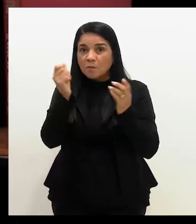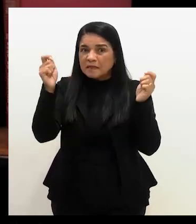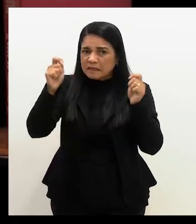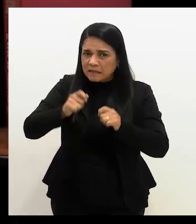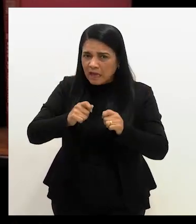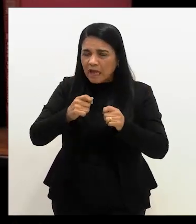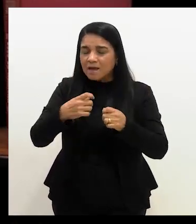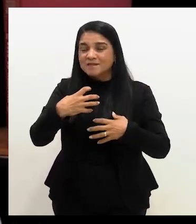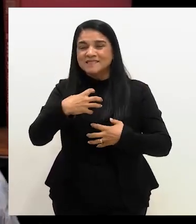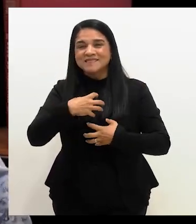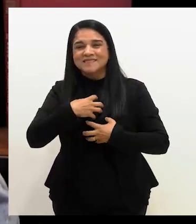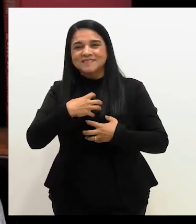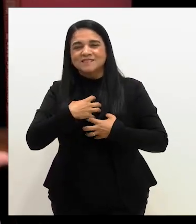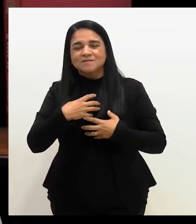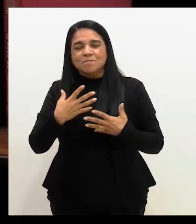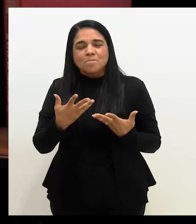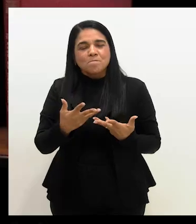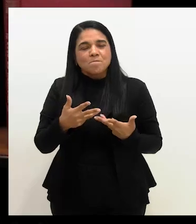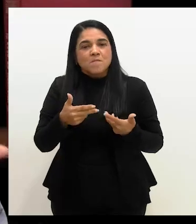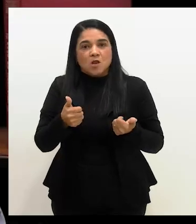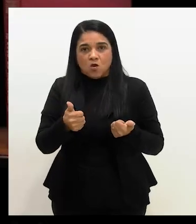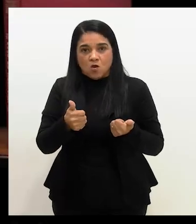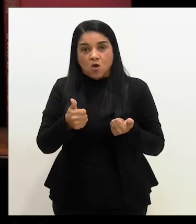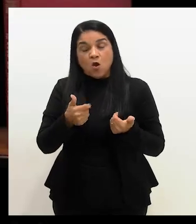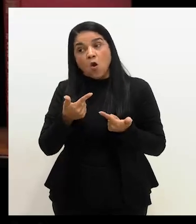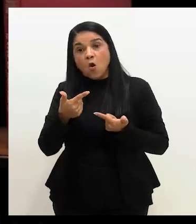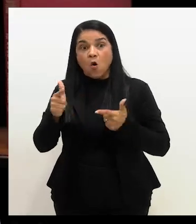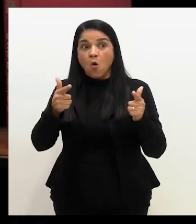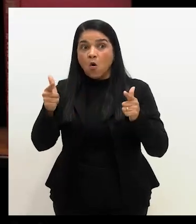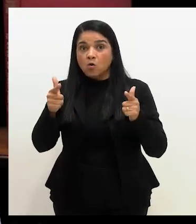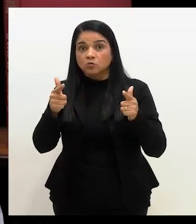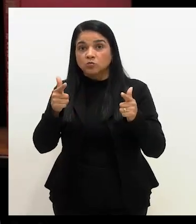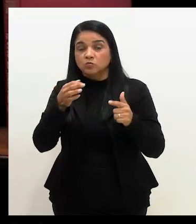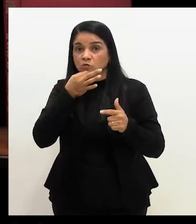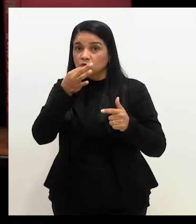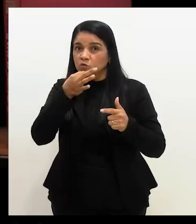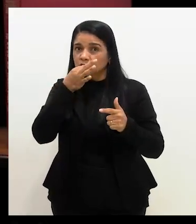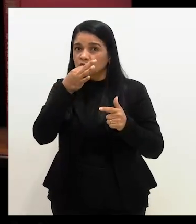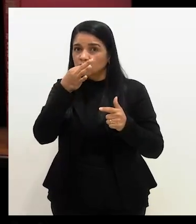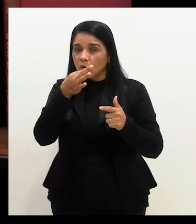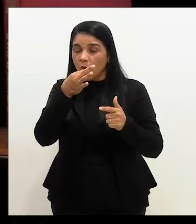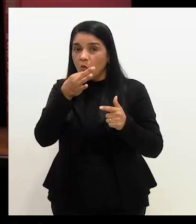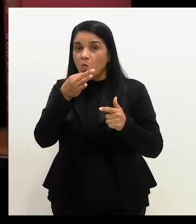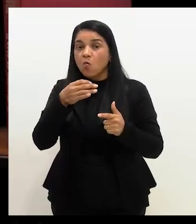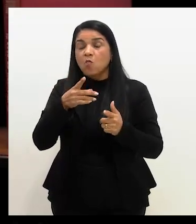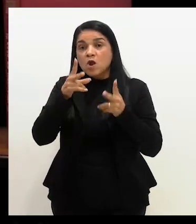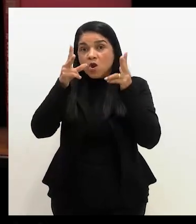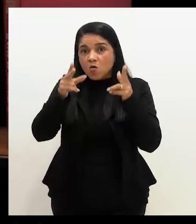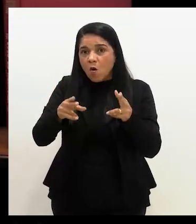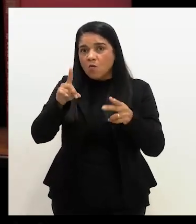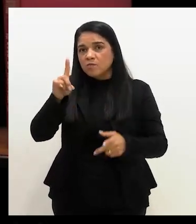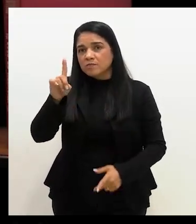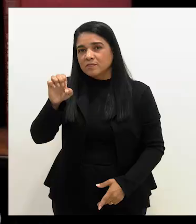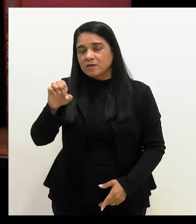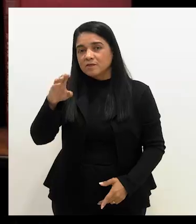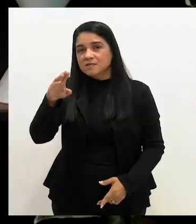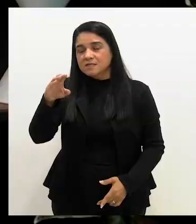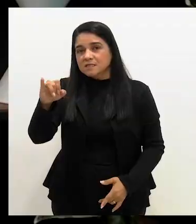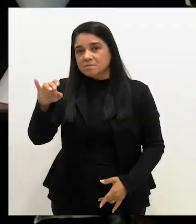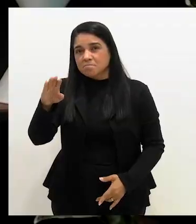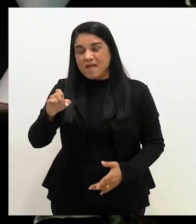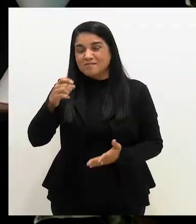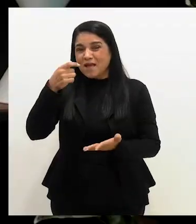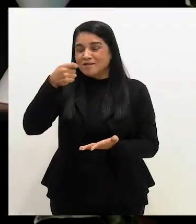mais toleráveis, dão uma sensação um pouco melhor do que outros sons que também têm a mesma quantidade de decibéis, mas são